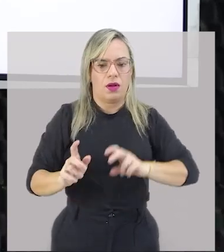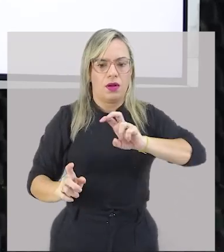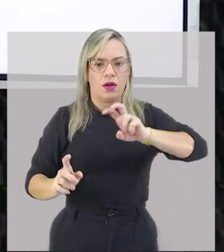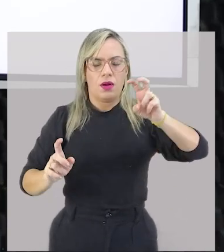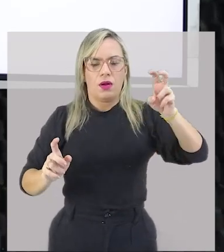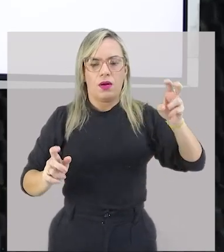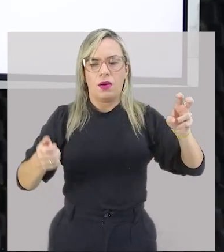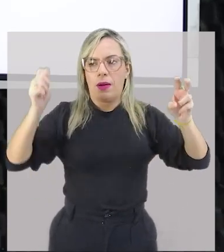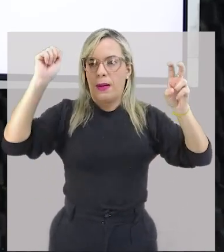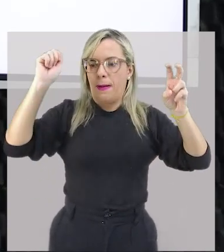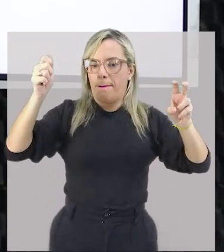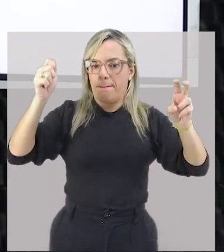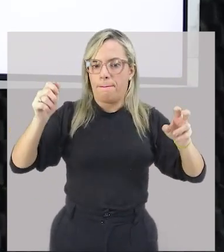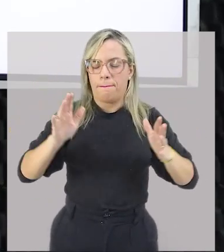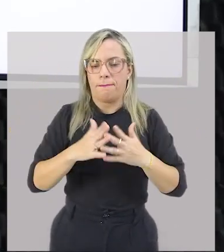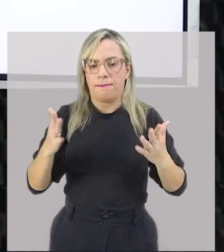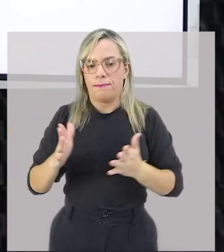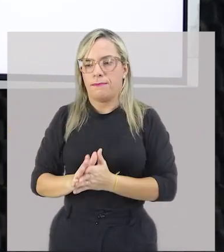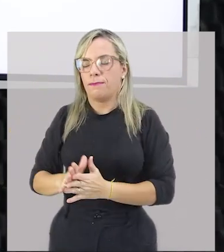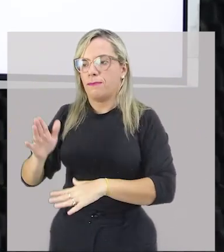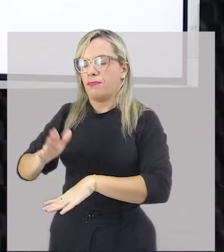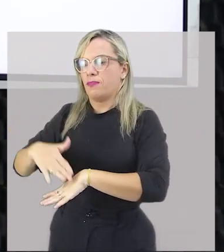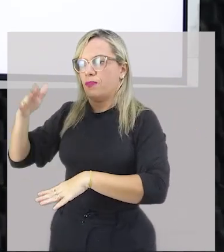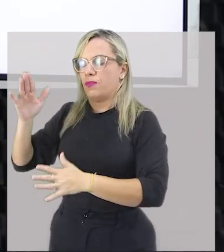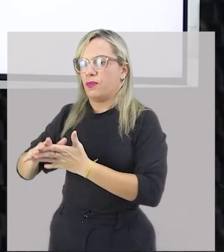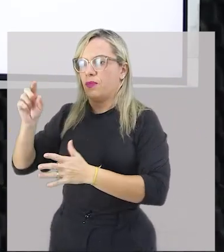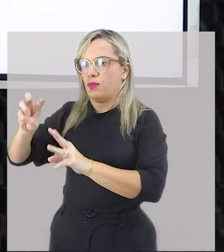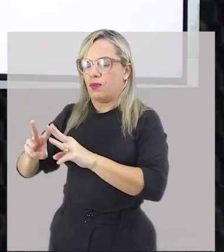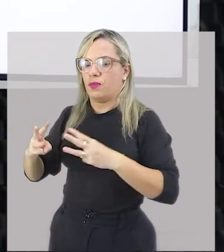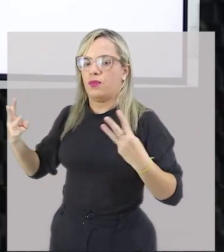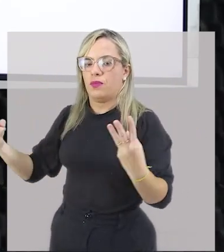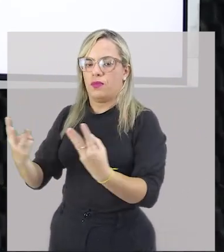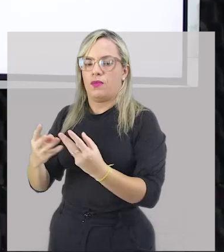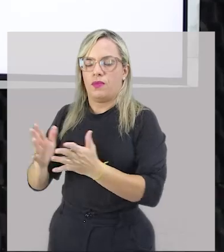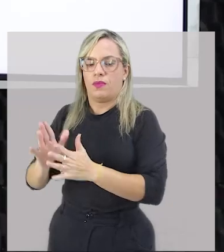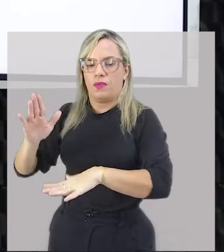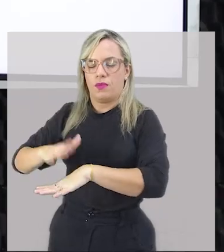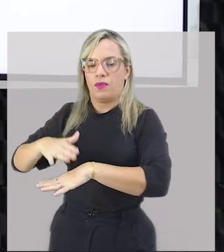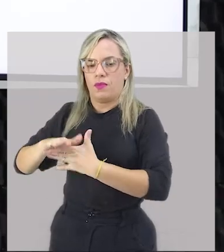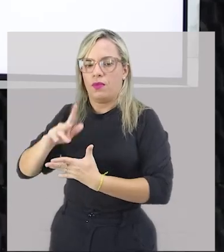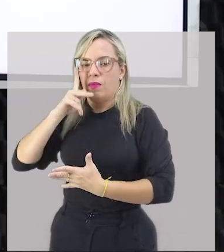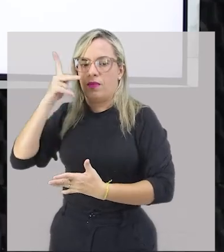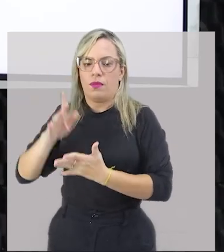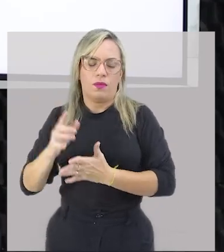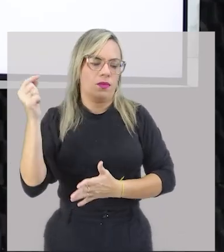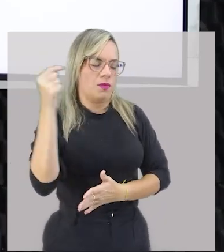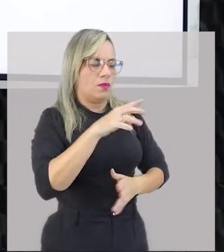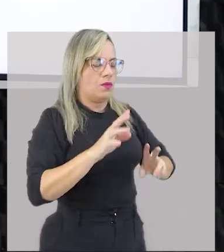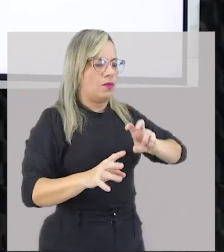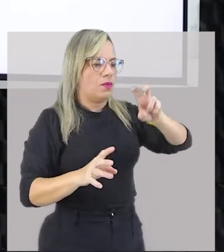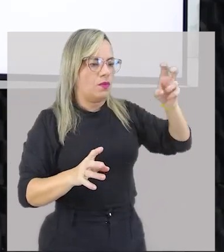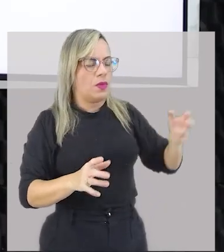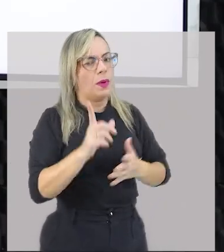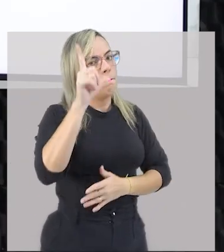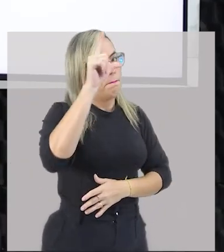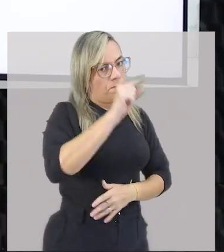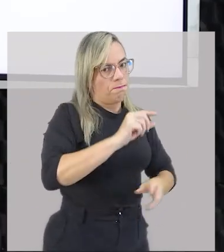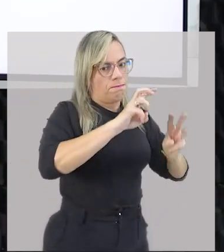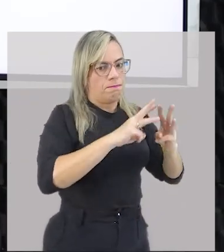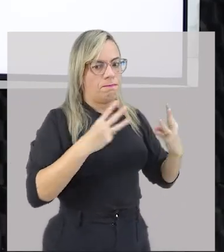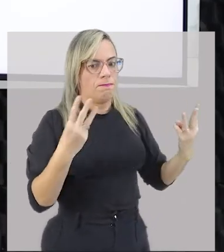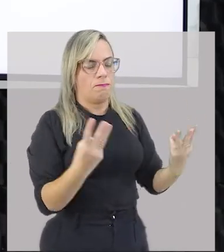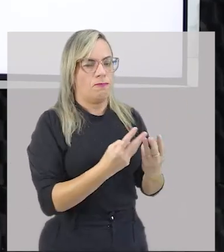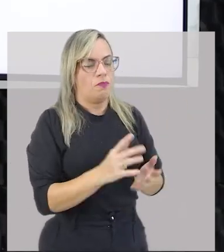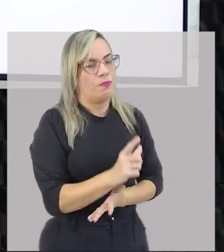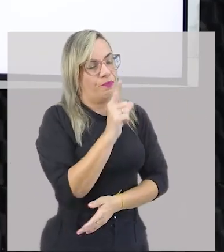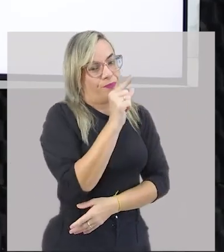da pena. Então, o martelo, por ter mais massa, precisa de mais força. a pena, por ter menos massa,